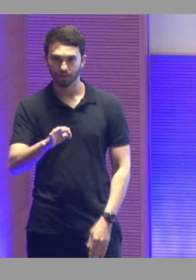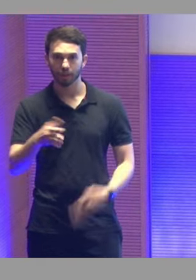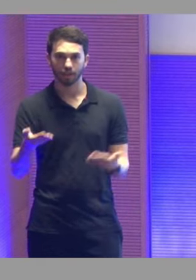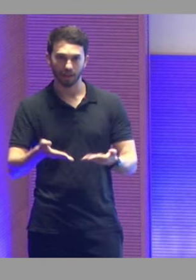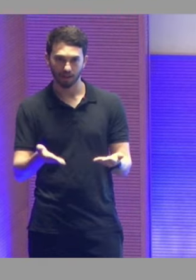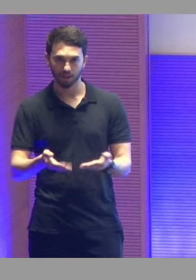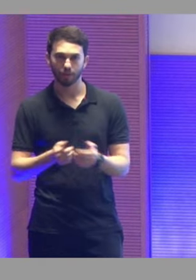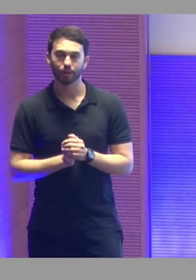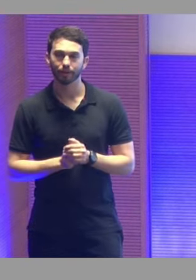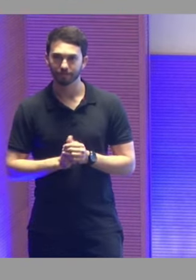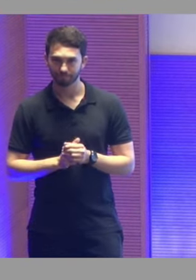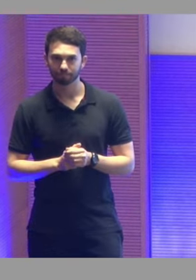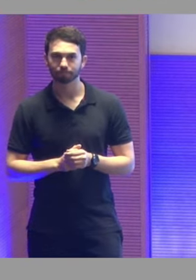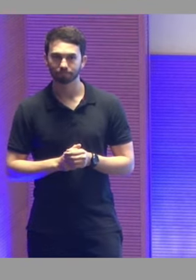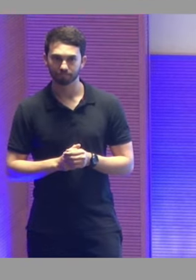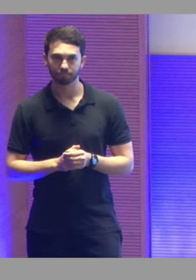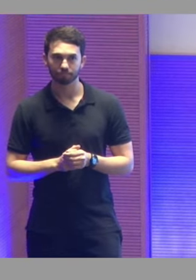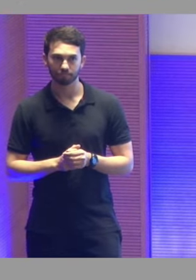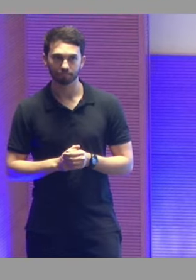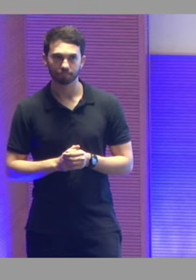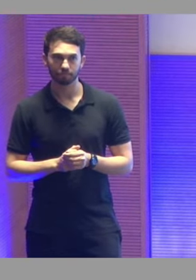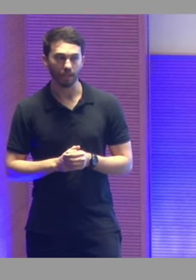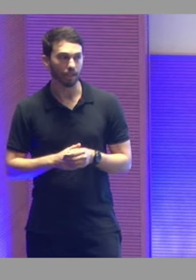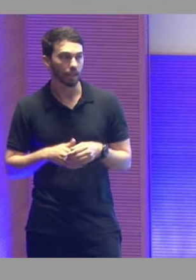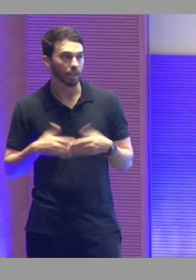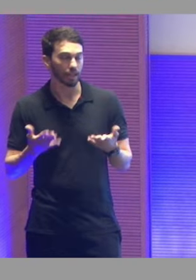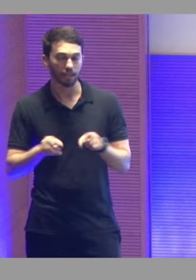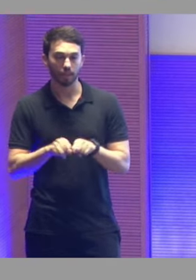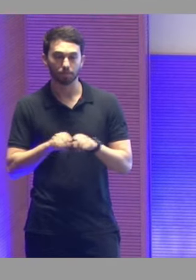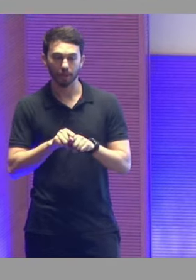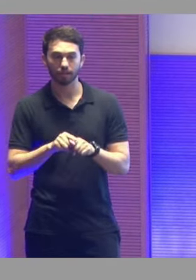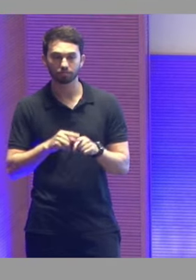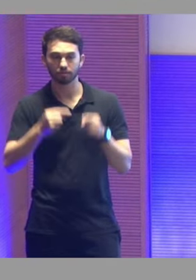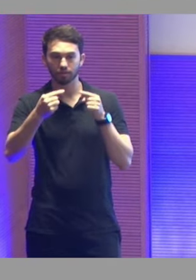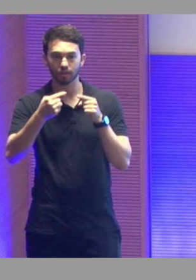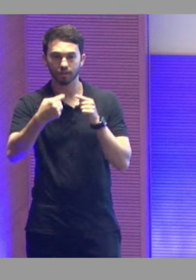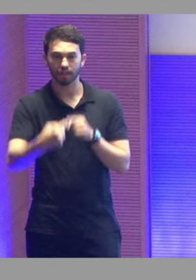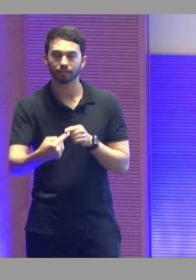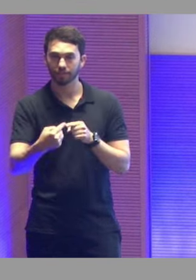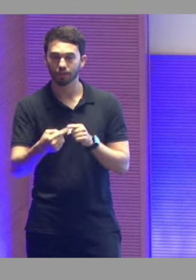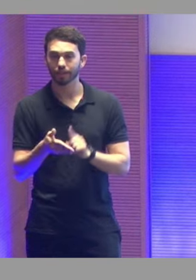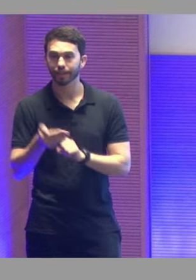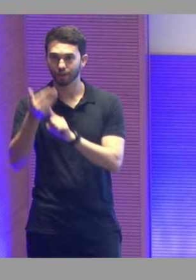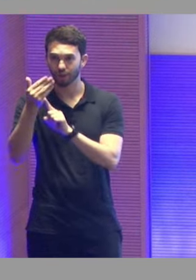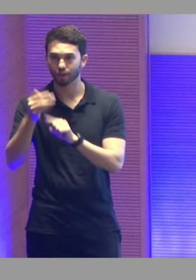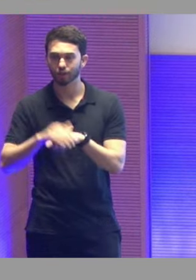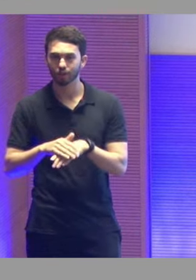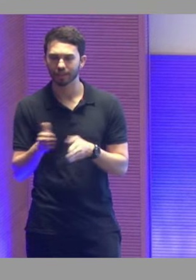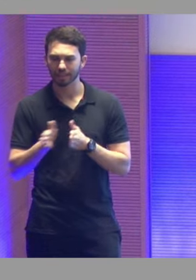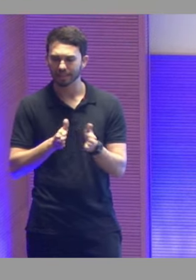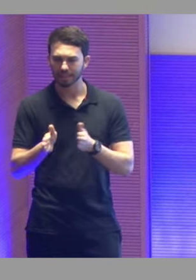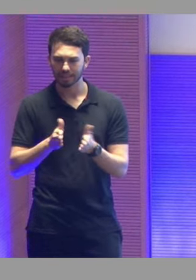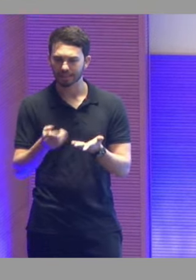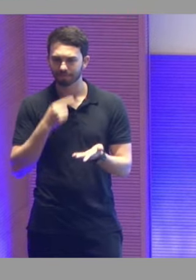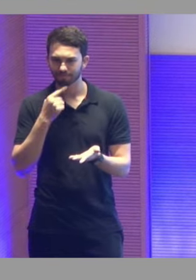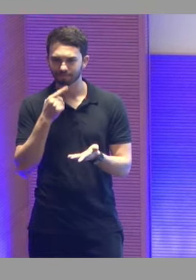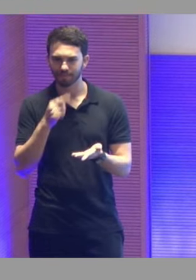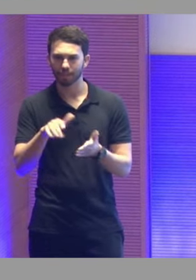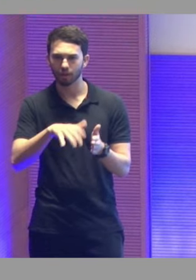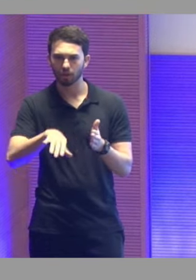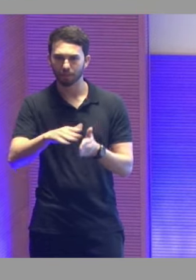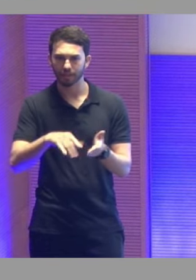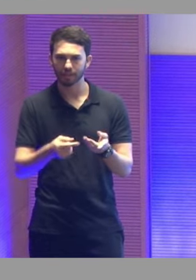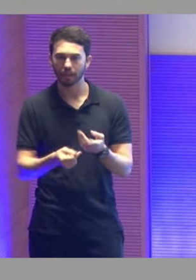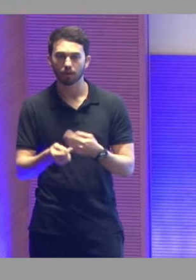das organizações respondendo que tem esse desafio também e um desafio tecnológico eh de inviabilidade comercial inexistência